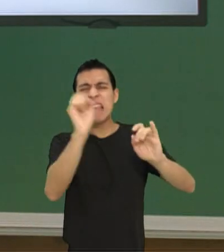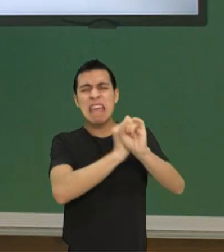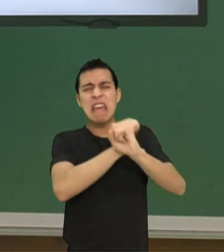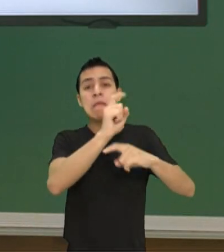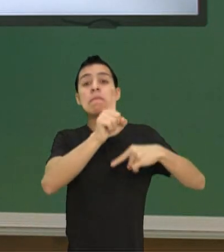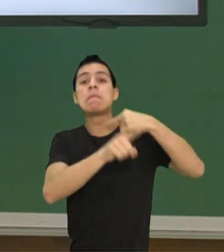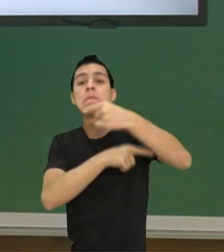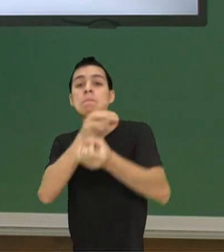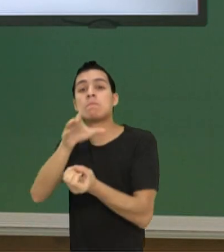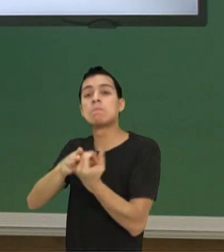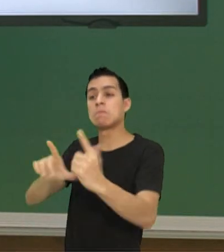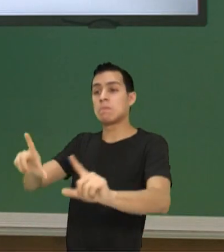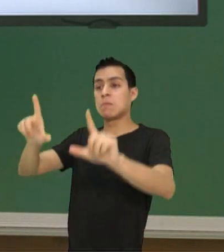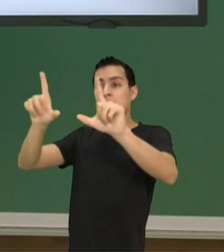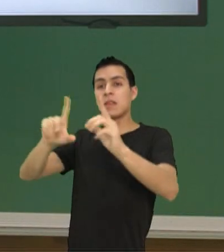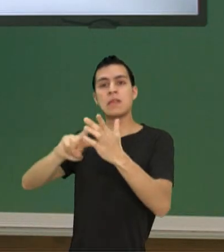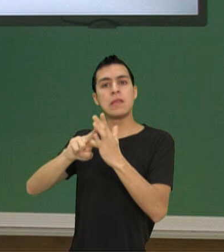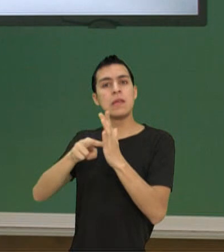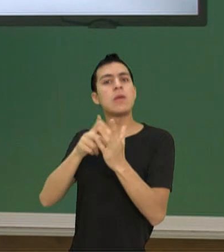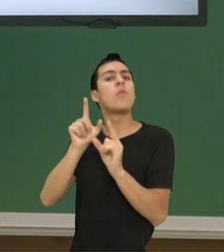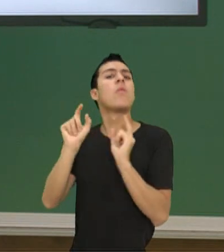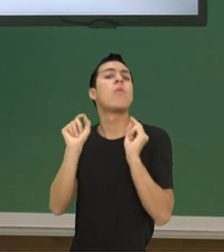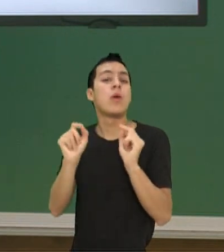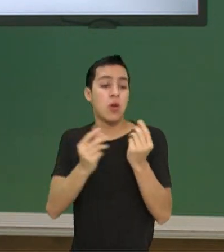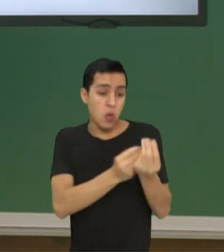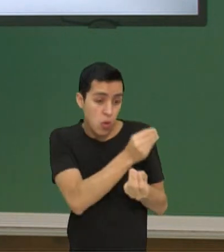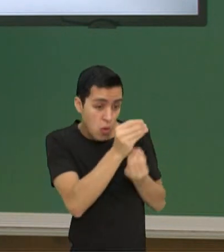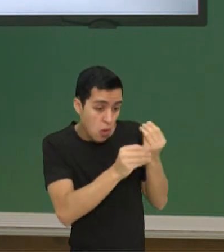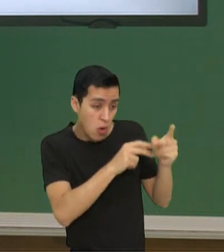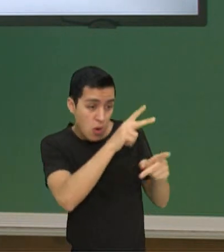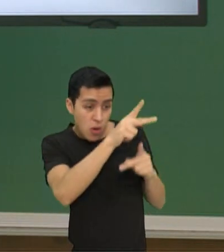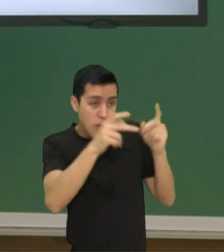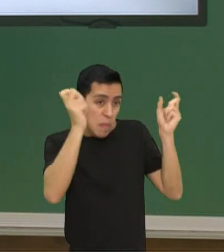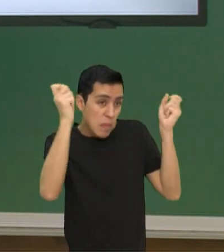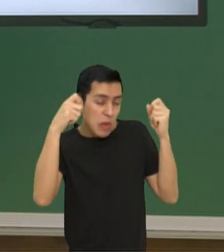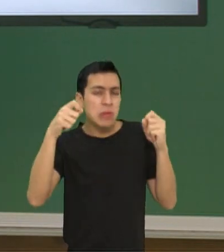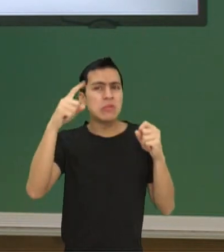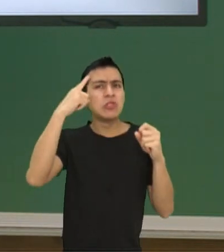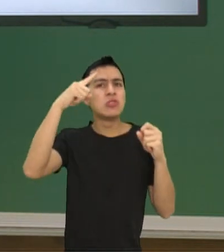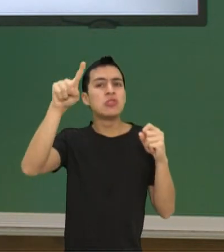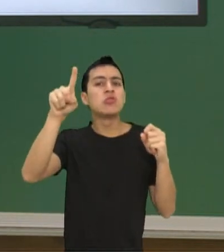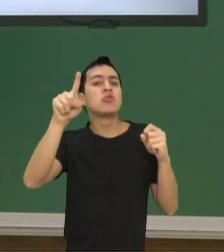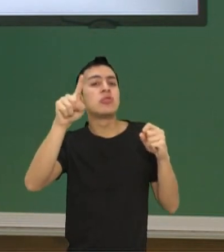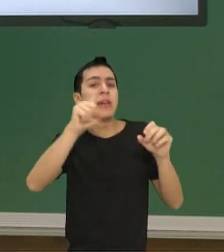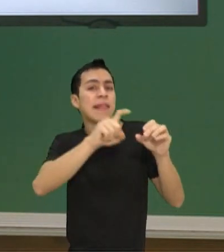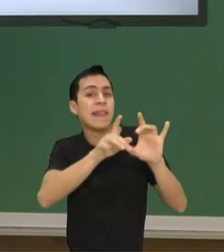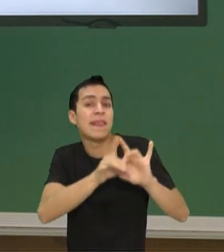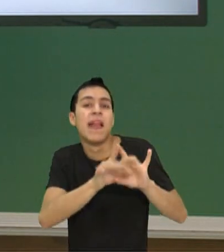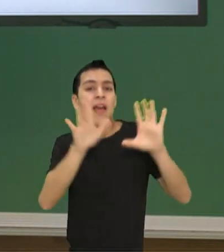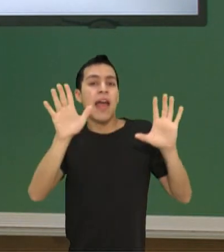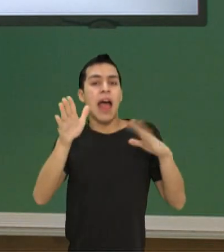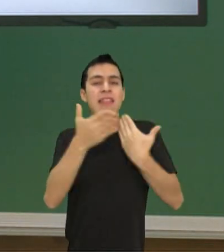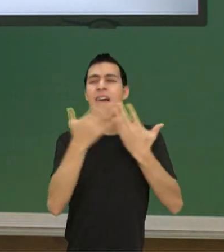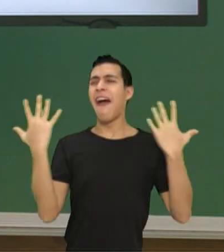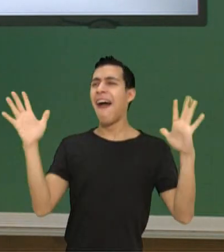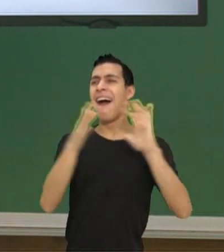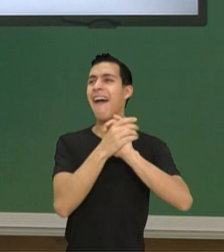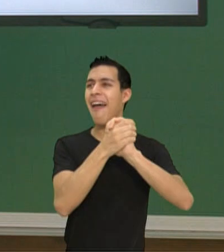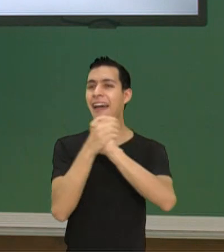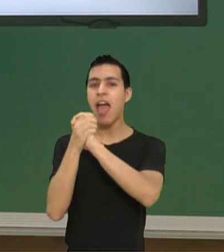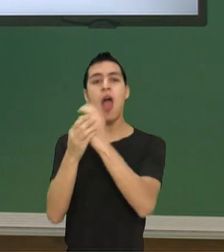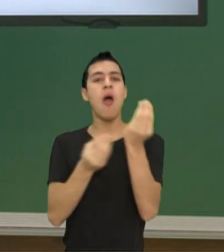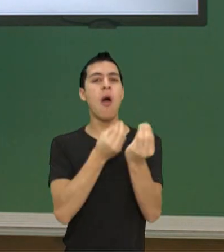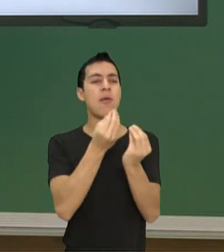depois. E isso já é um sinal de como que os mexicanos, que comemoram o dia da independência até hoje, como é que eles deixavam a